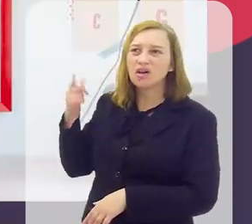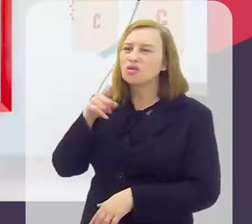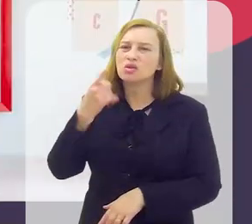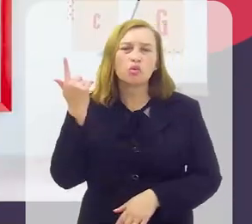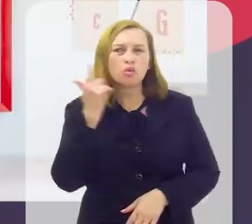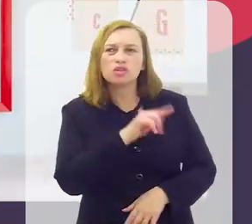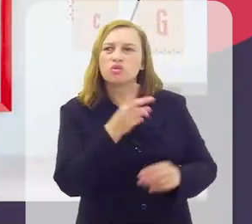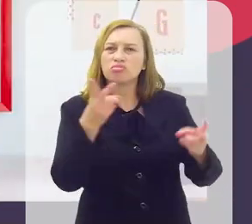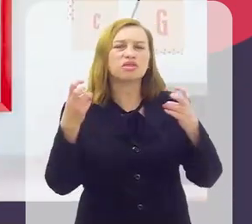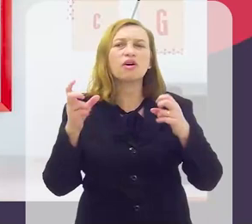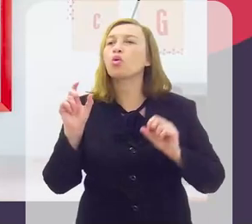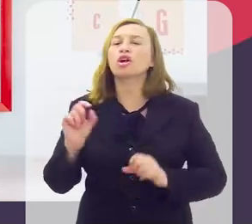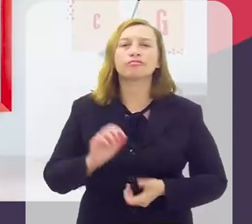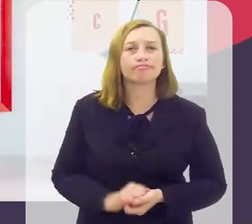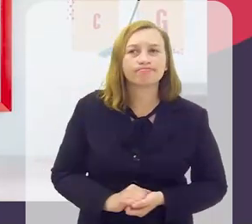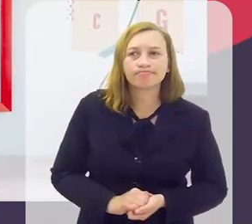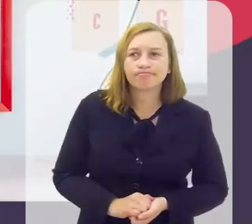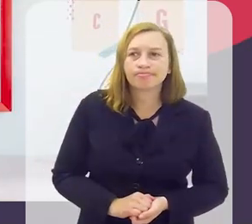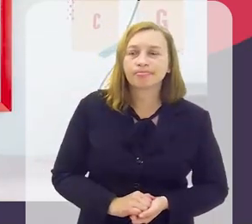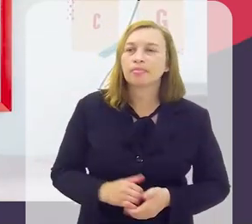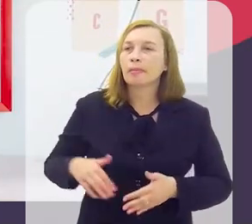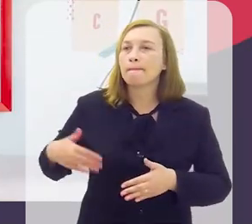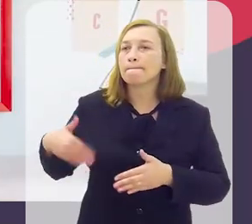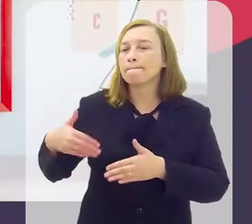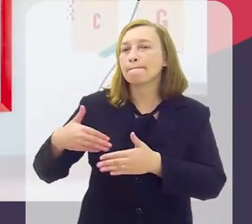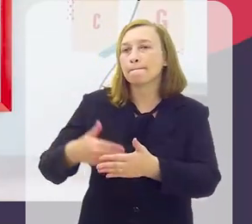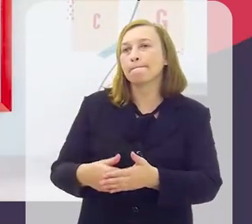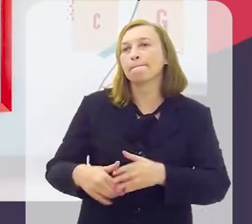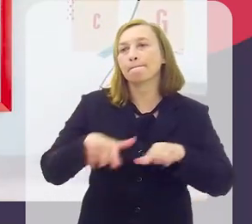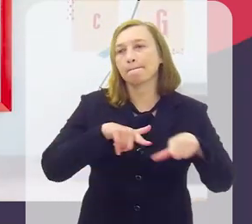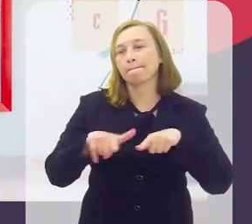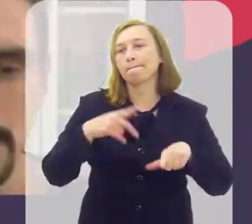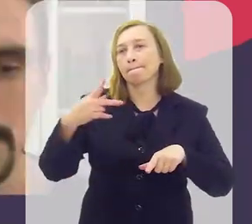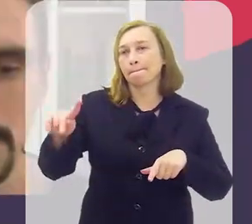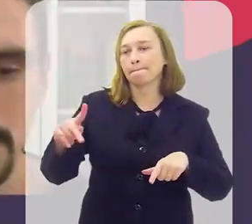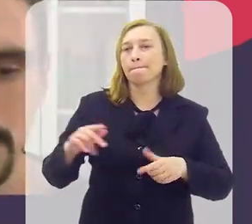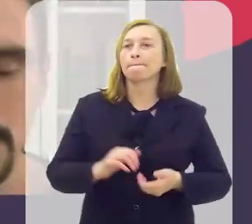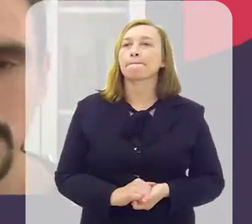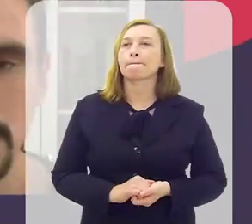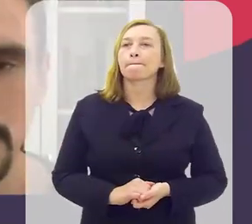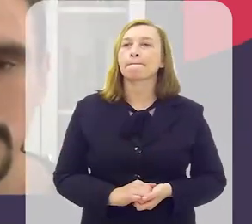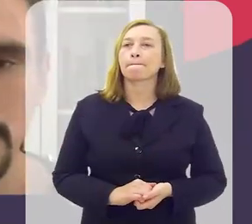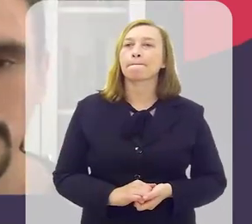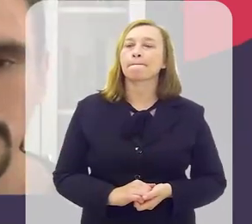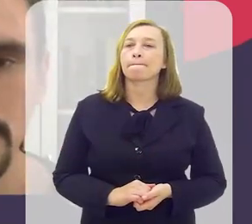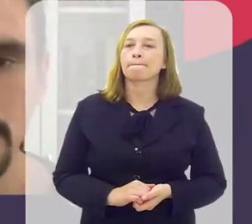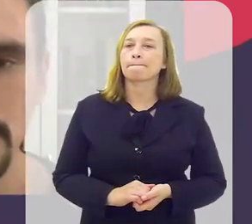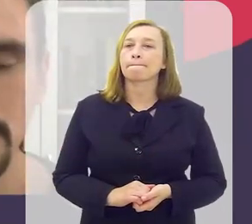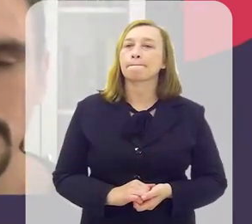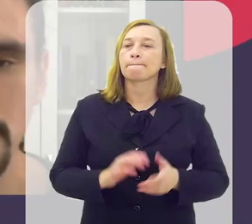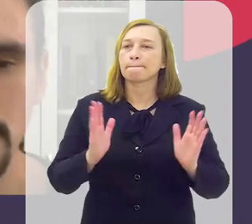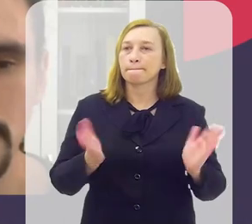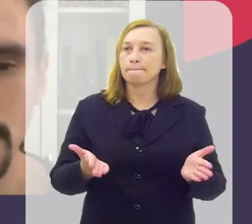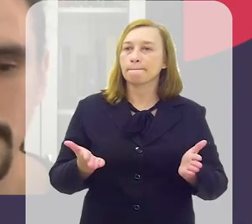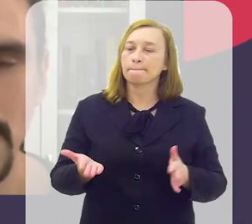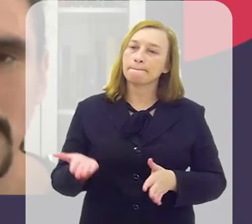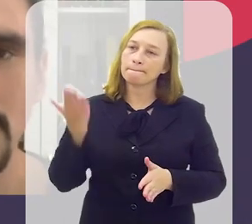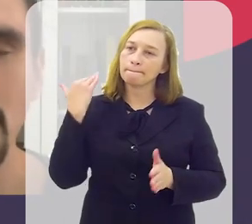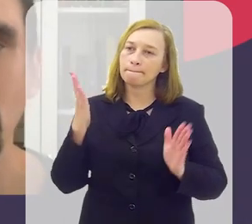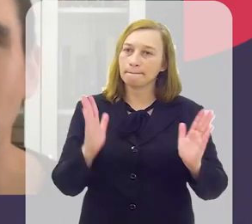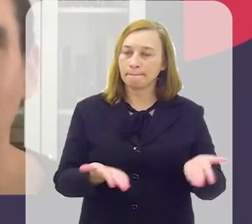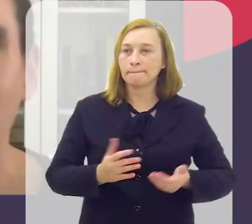né? O que que você conseguiu identificar da evolução do trabalho deles para a geração atual?